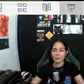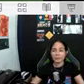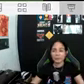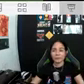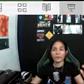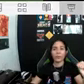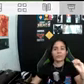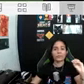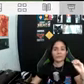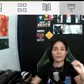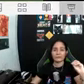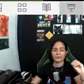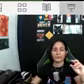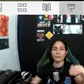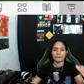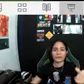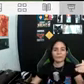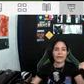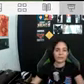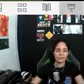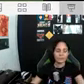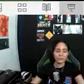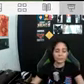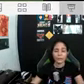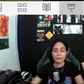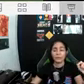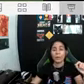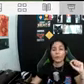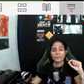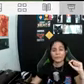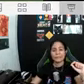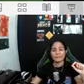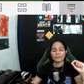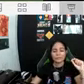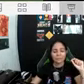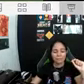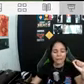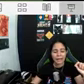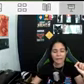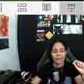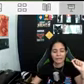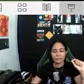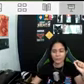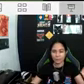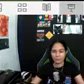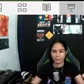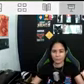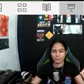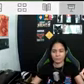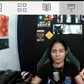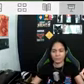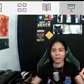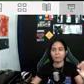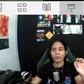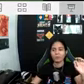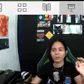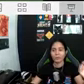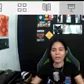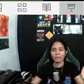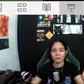vocês, quando possível, utilizem, se for utilizar mais de um equipamento, utilize a mesma marca e modelo,